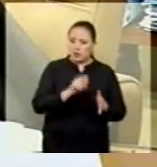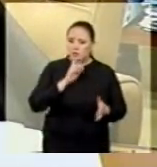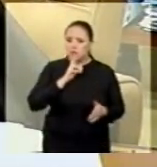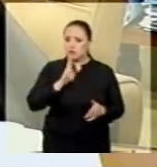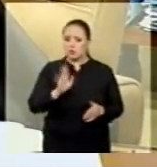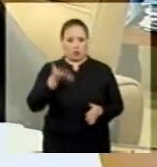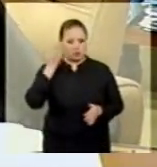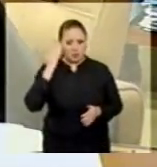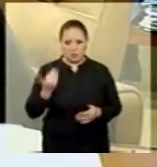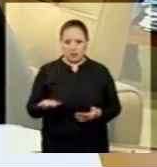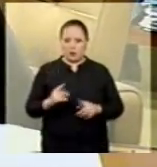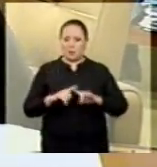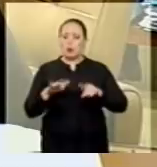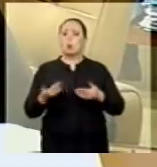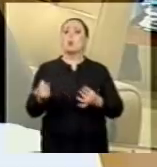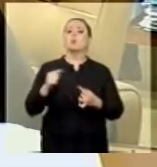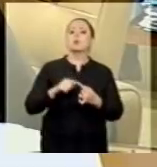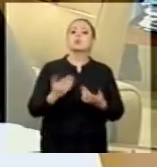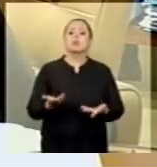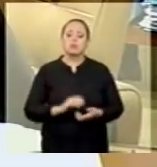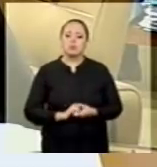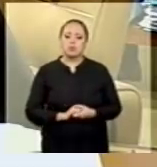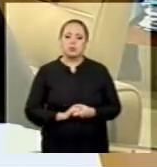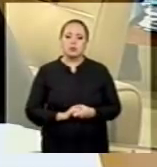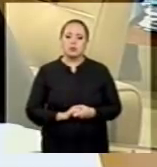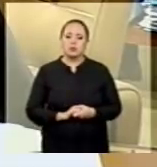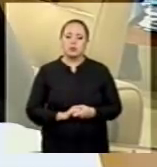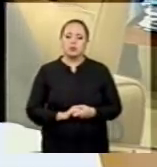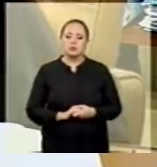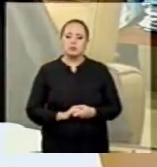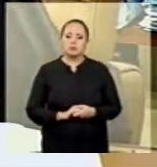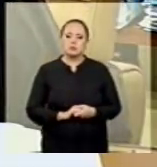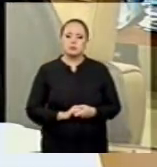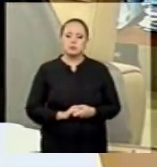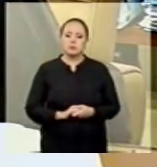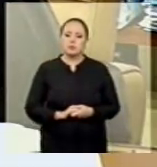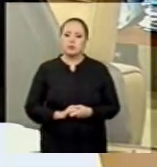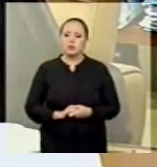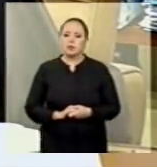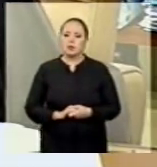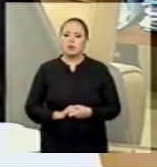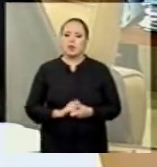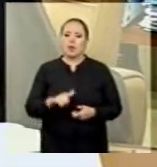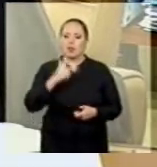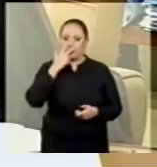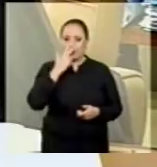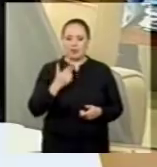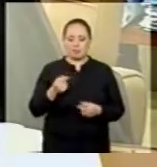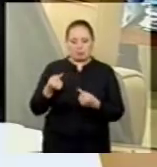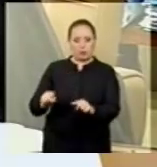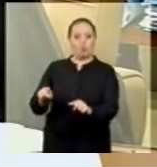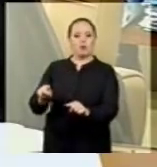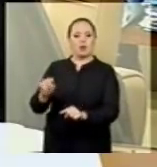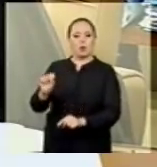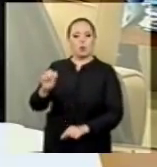já se sabia. Mas qual era o objetivo neste caso específico? Era constranger o STJ,